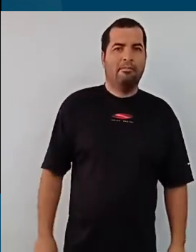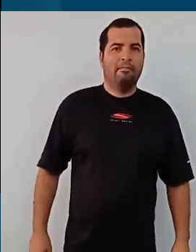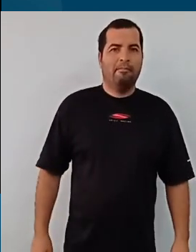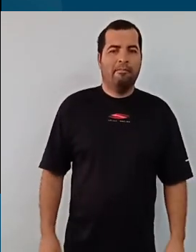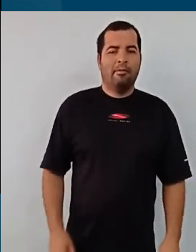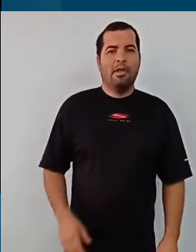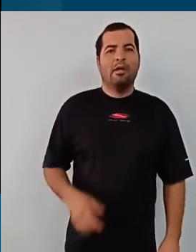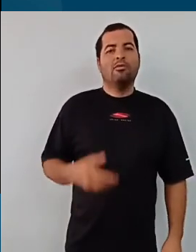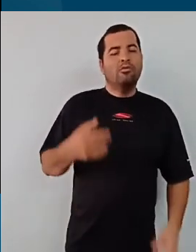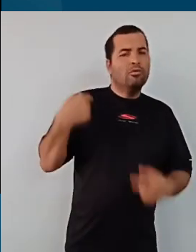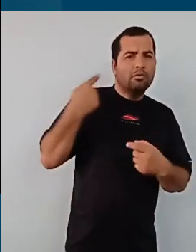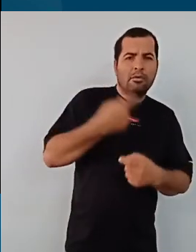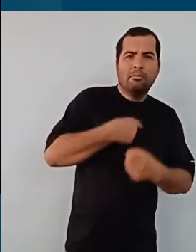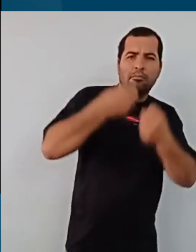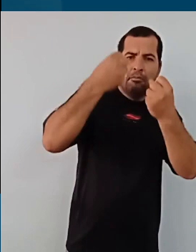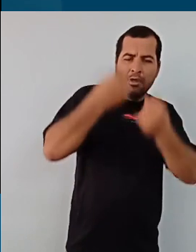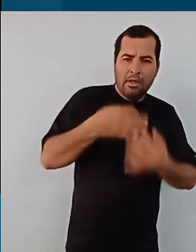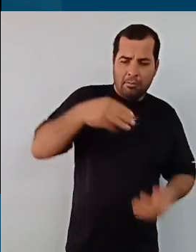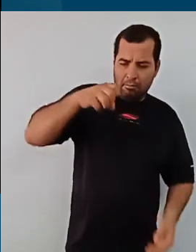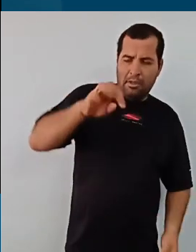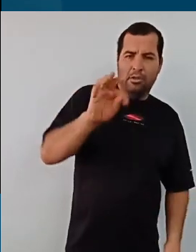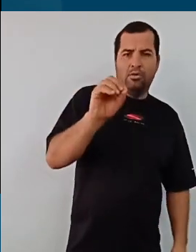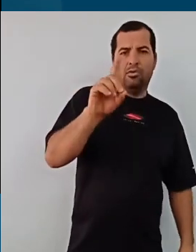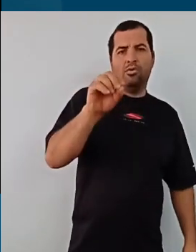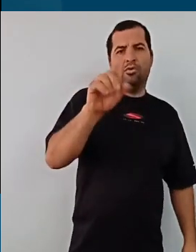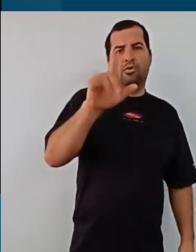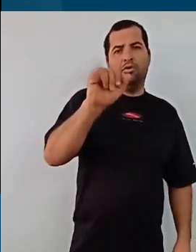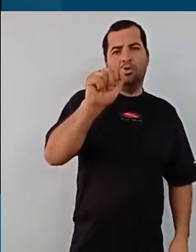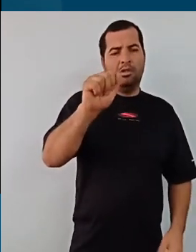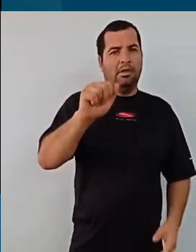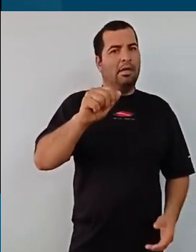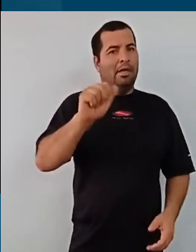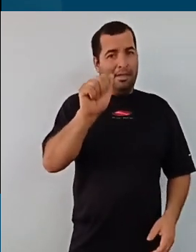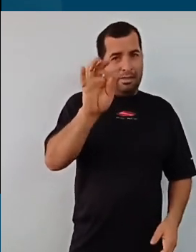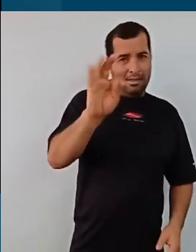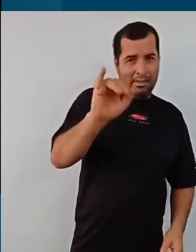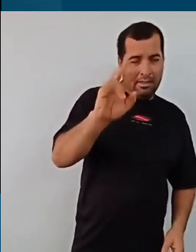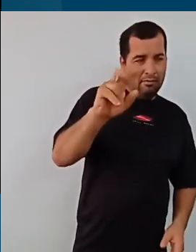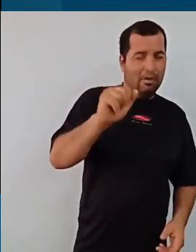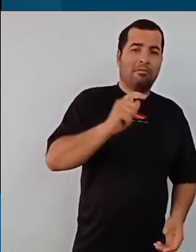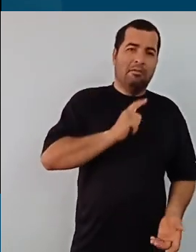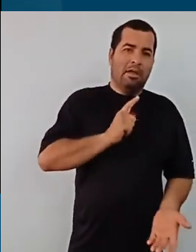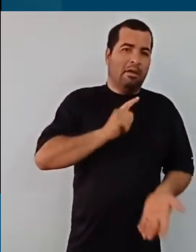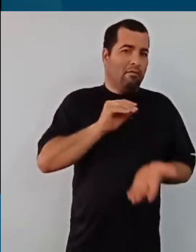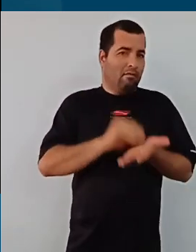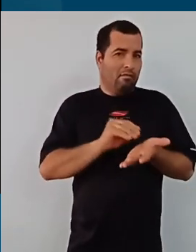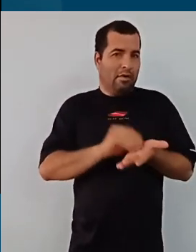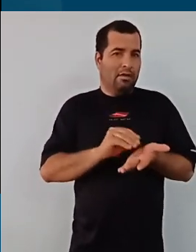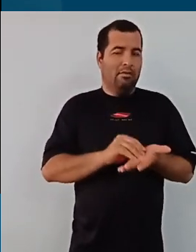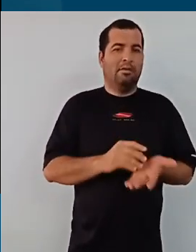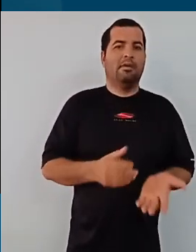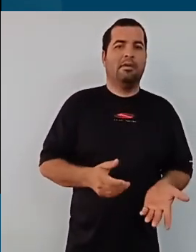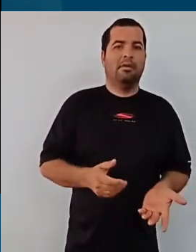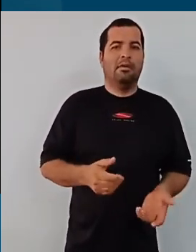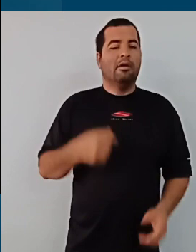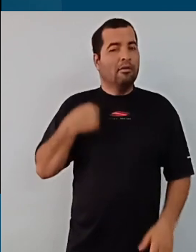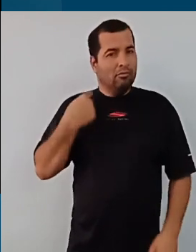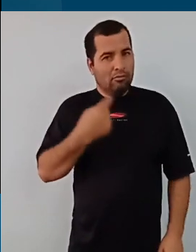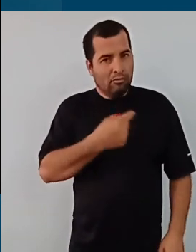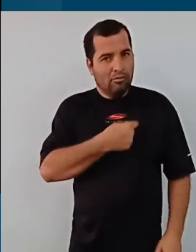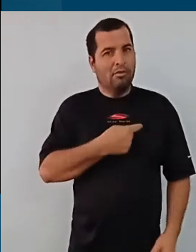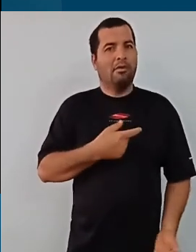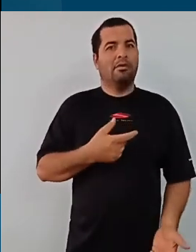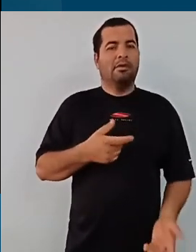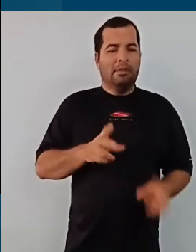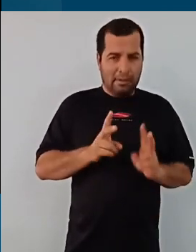As metodologias ativas não ficaram conhecidas por causa da pandemia. Talvez a gente tenha falado mais delas agora, mas